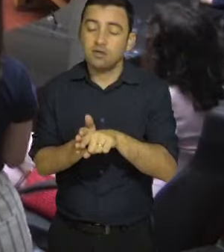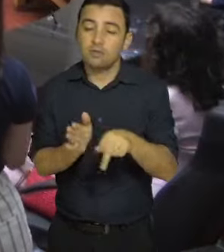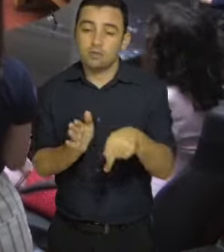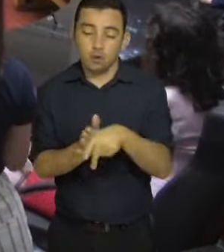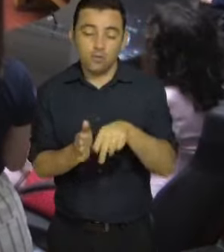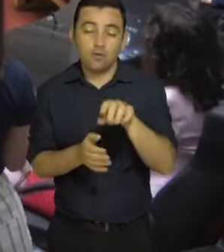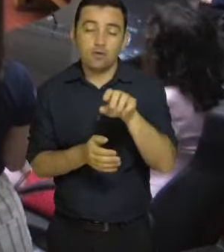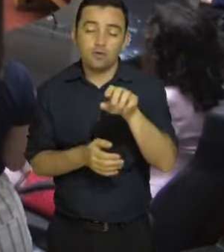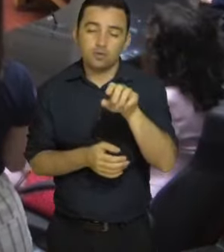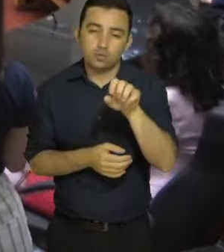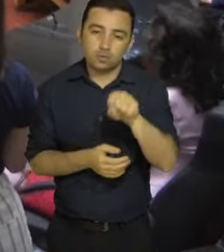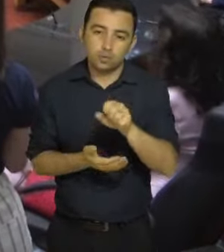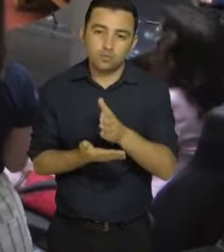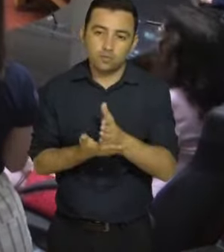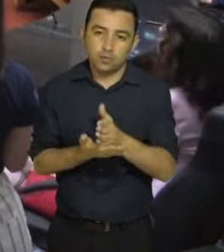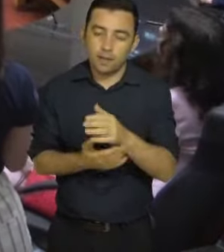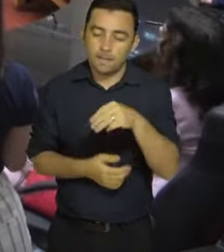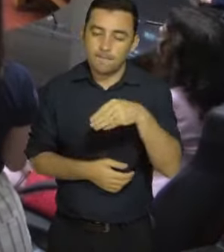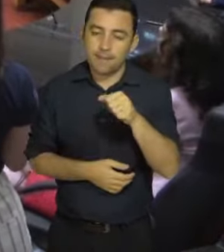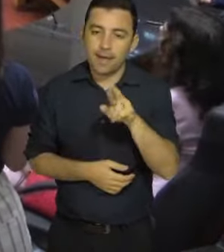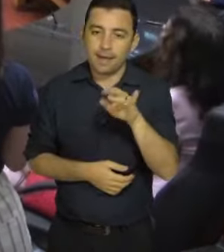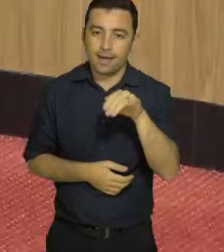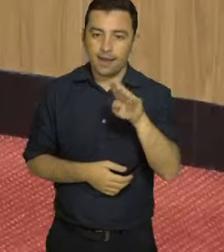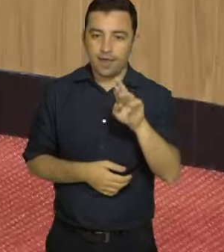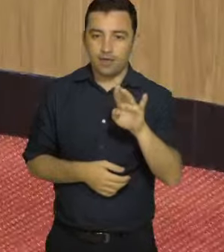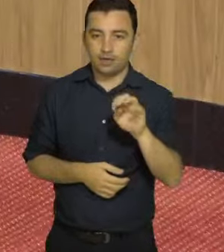Sul, doutora Margarete Dulce Bagatini.